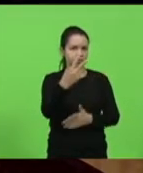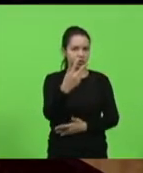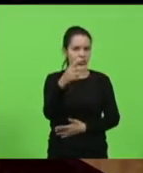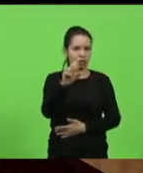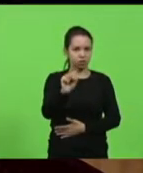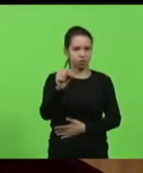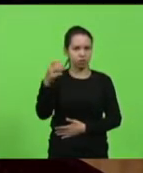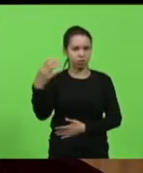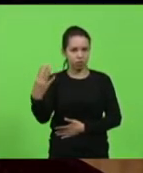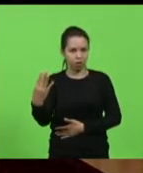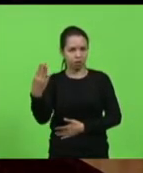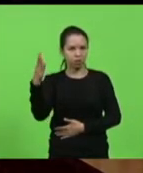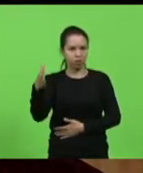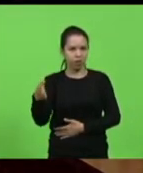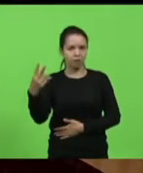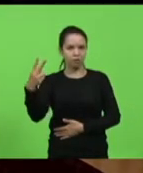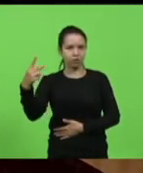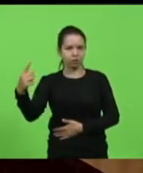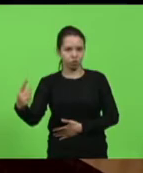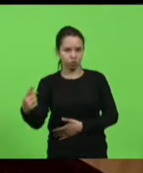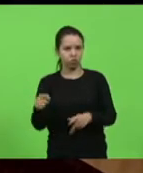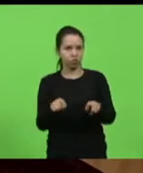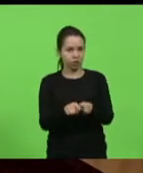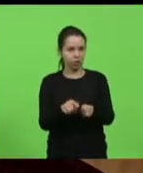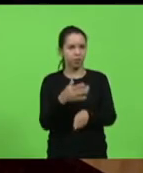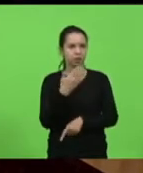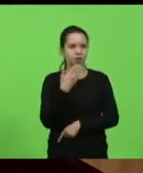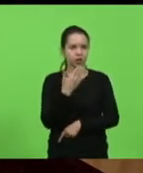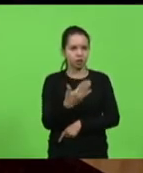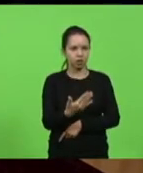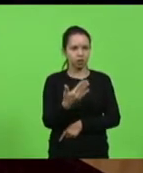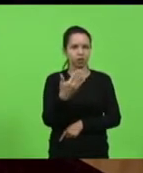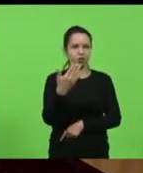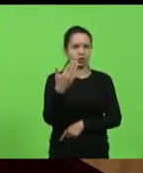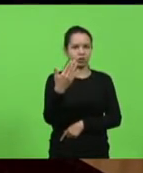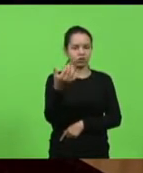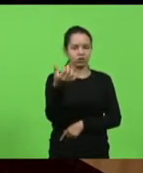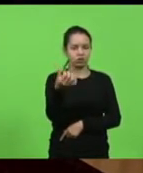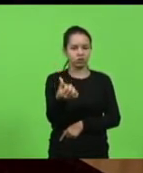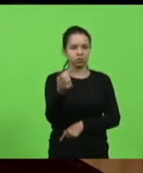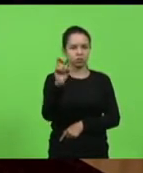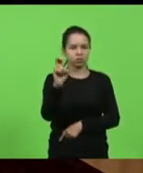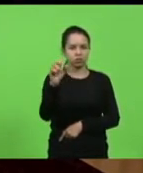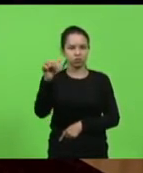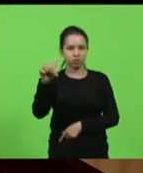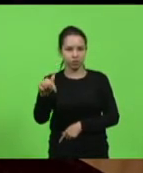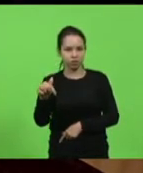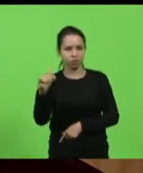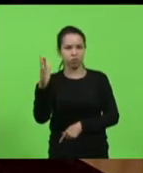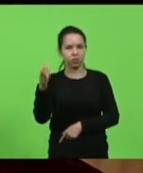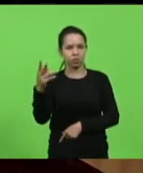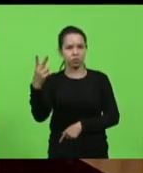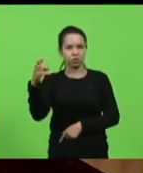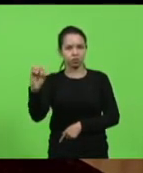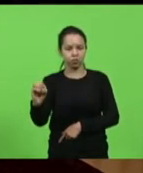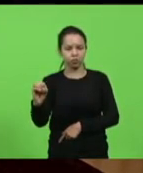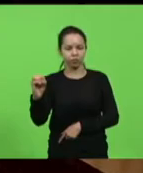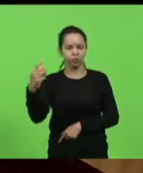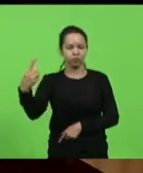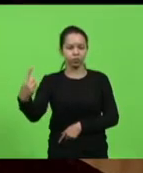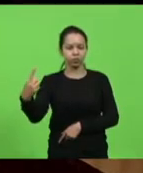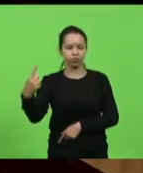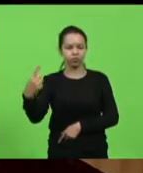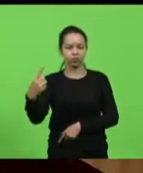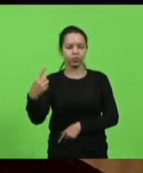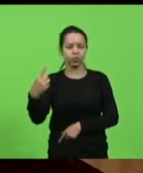2021 e o requerimento 657 de 2021. Dando continuidade à